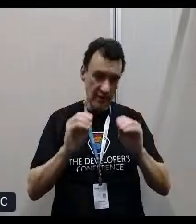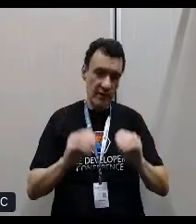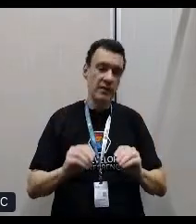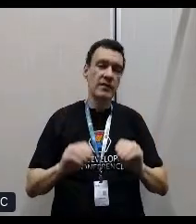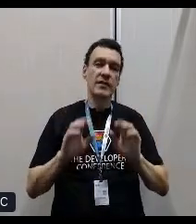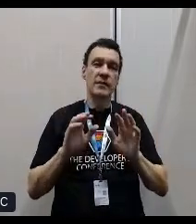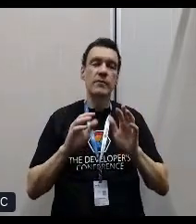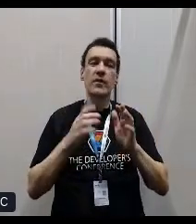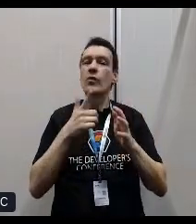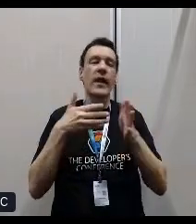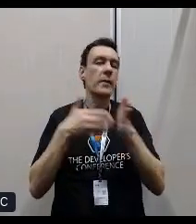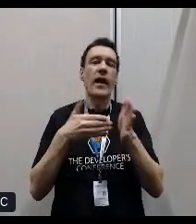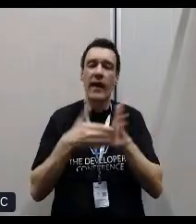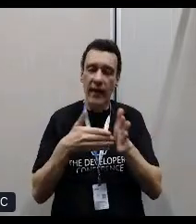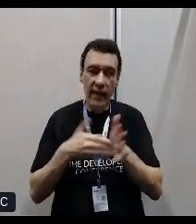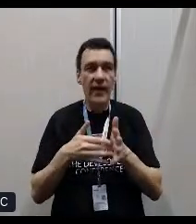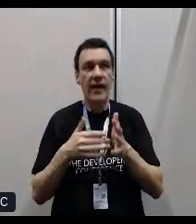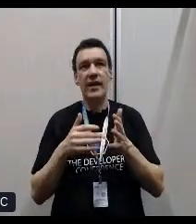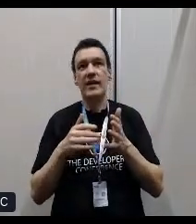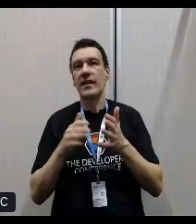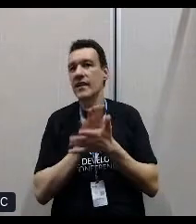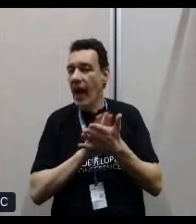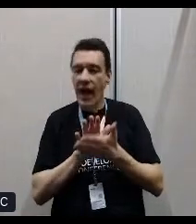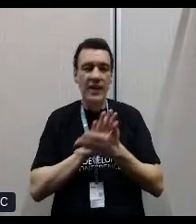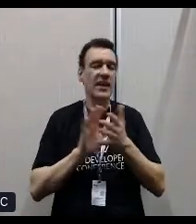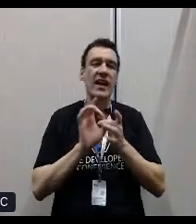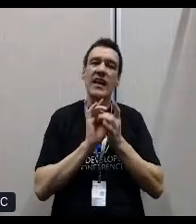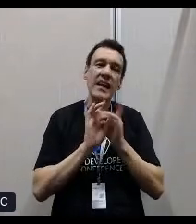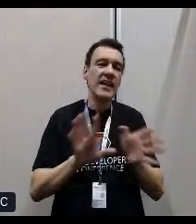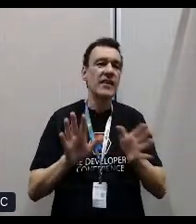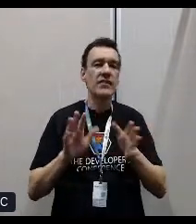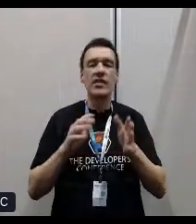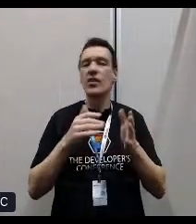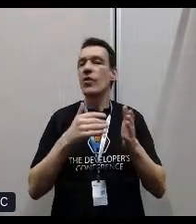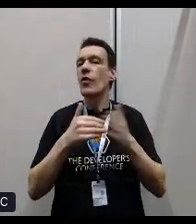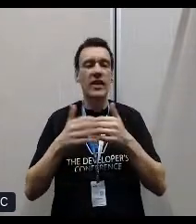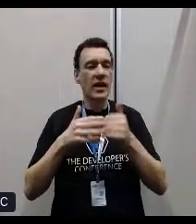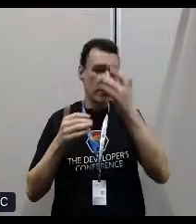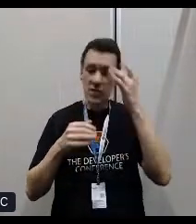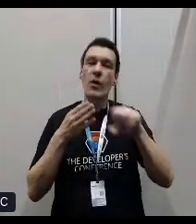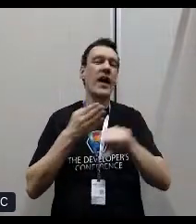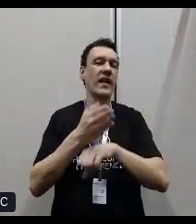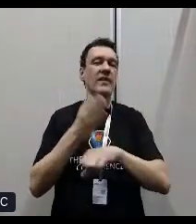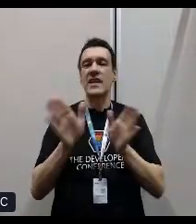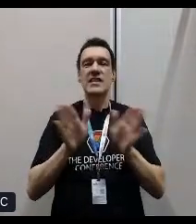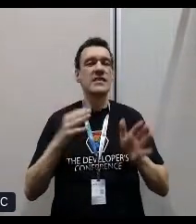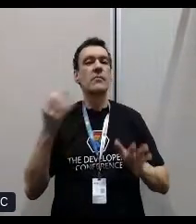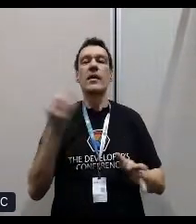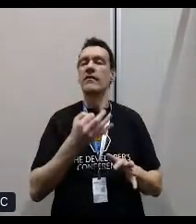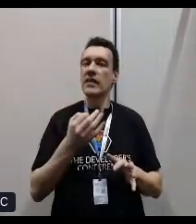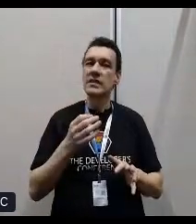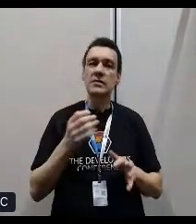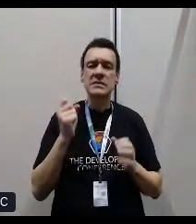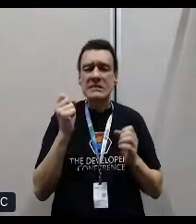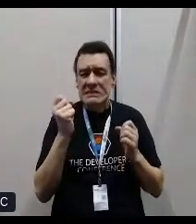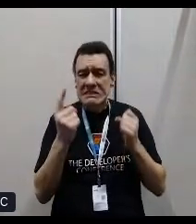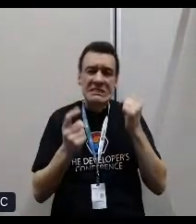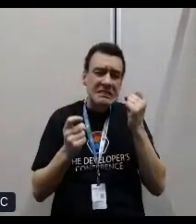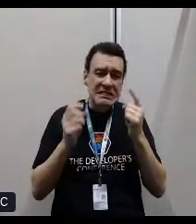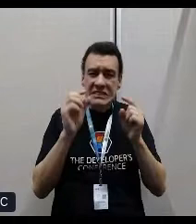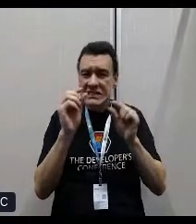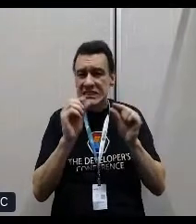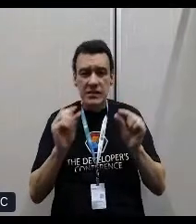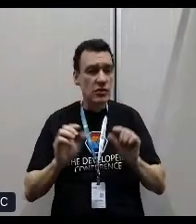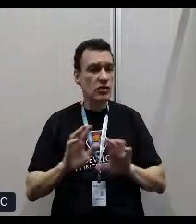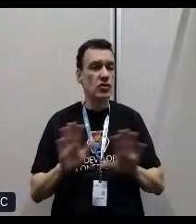barreiras entre o produto, serviço e a pessoa quem está querendo utilizar. Mas por que isso acontece? Né? Por que